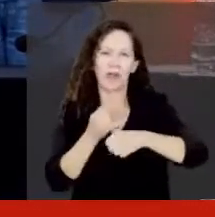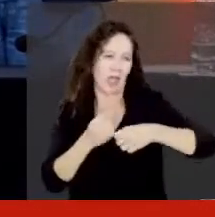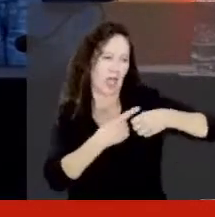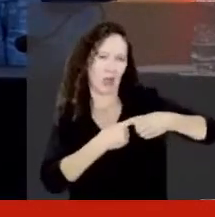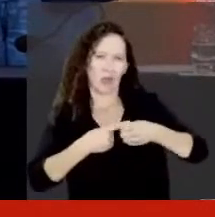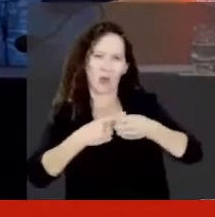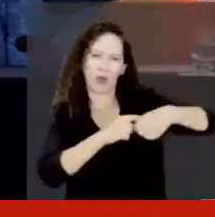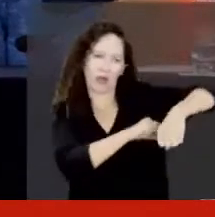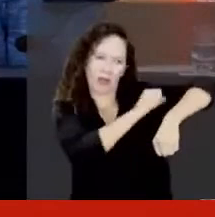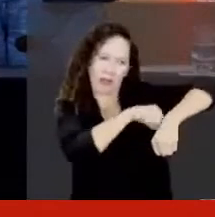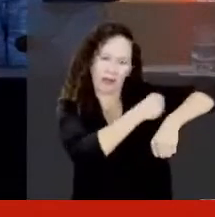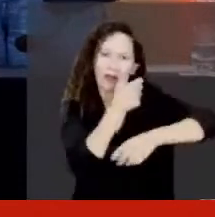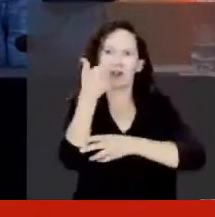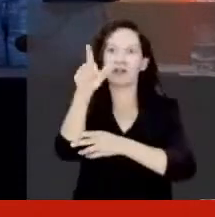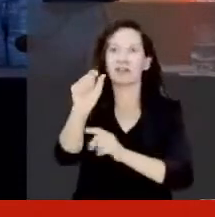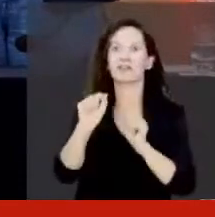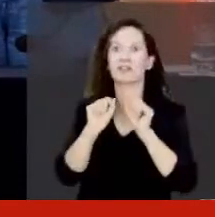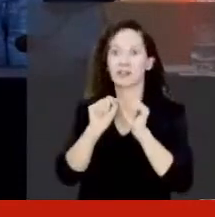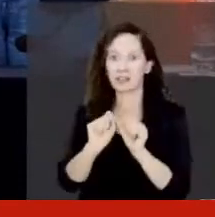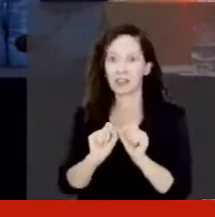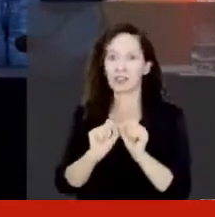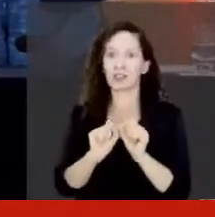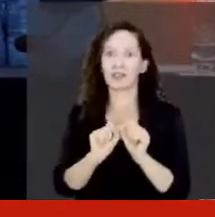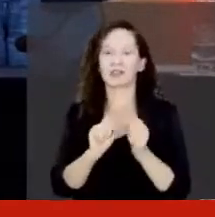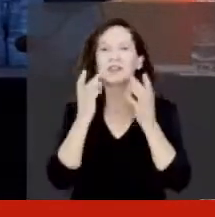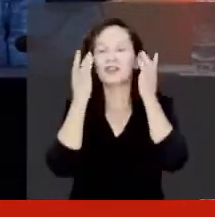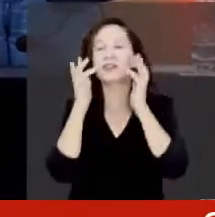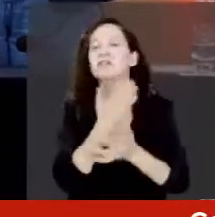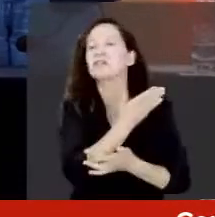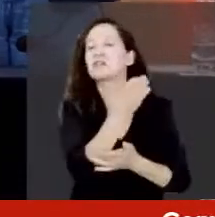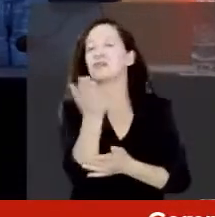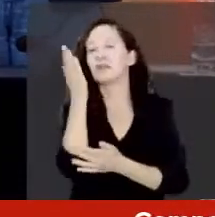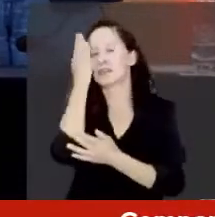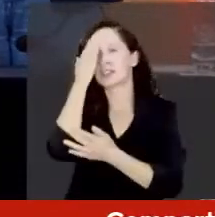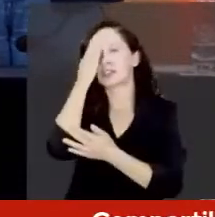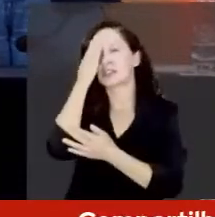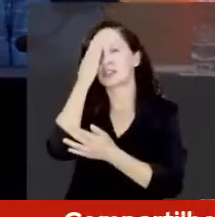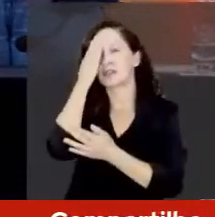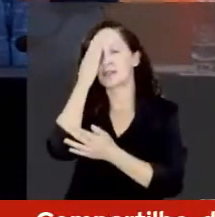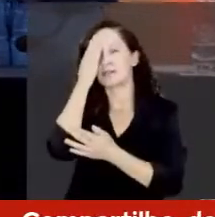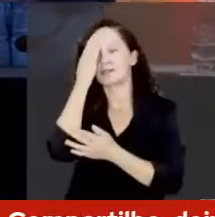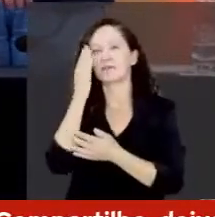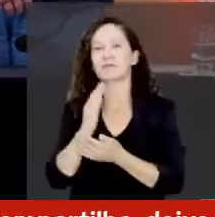com todo o poder e aos nossos amores.